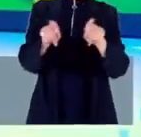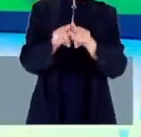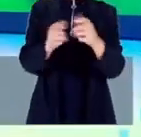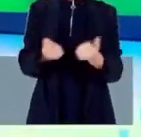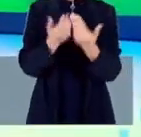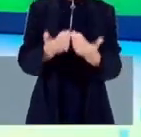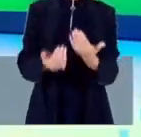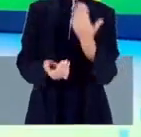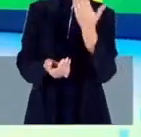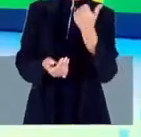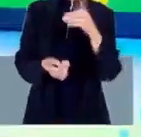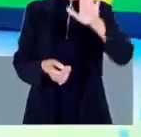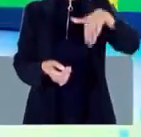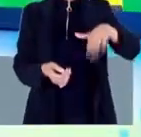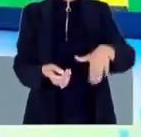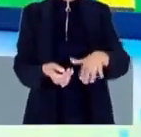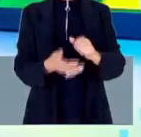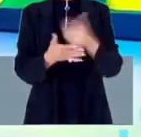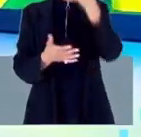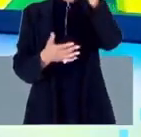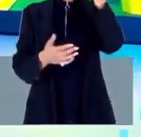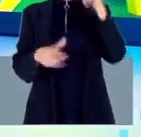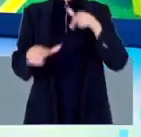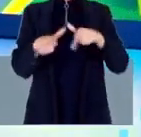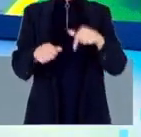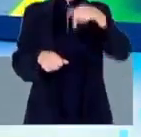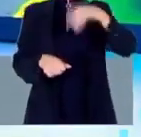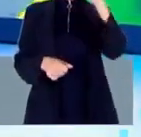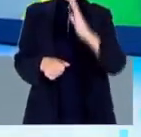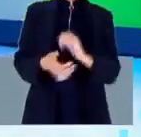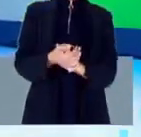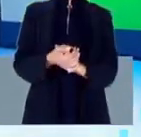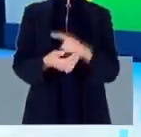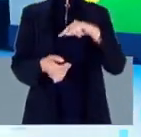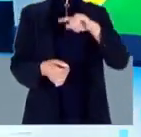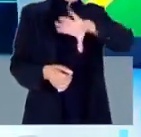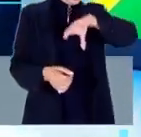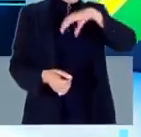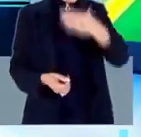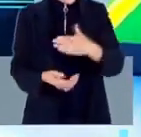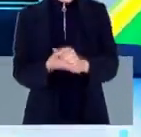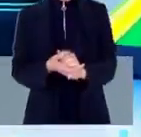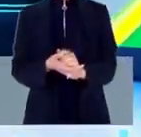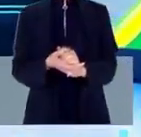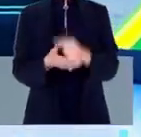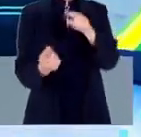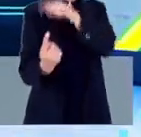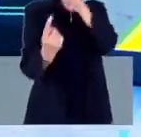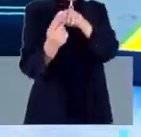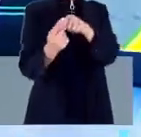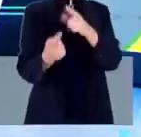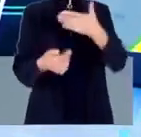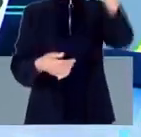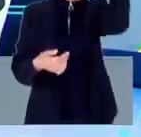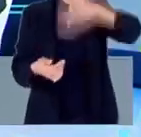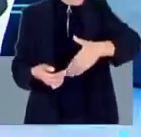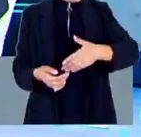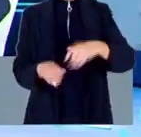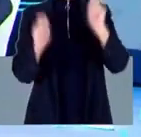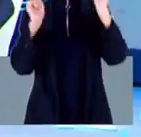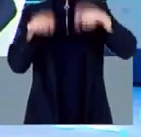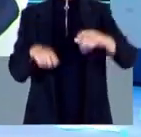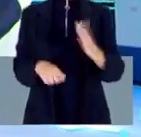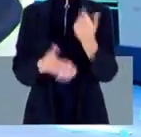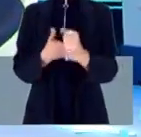mais barata na mesa do trabalhador brasileiro e nós vamos com muita coragem com muita determinação provar por a + b